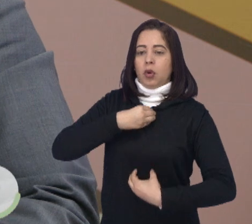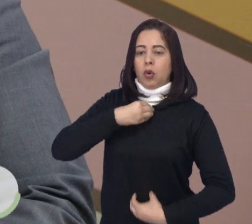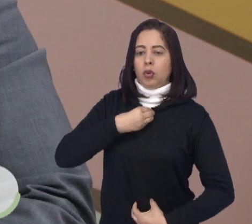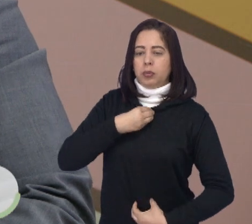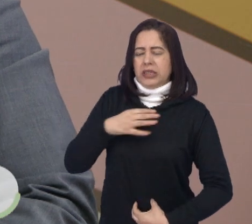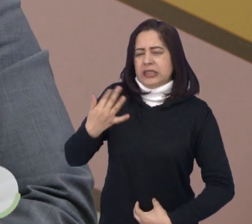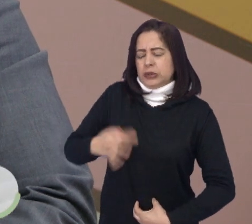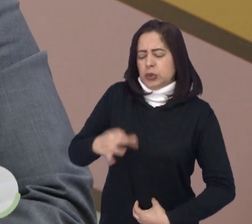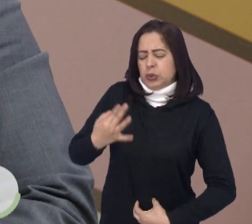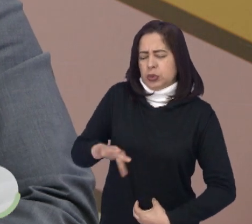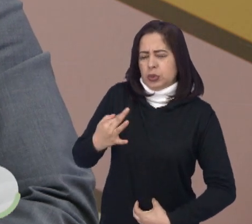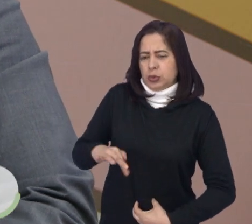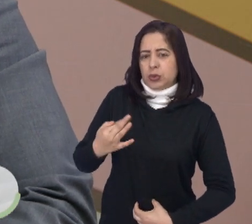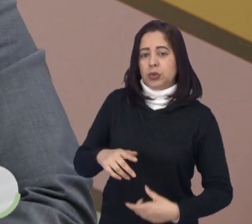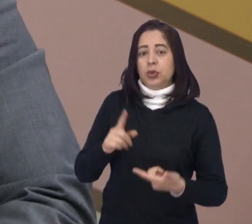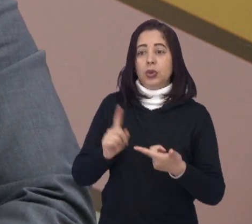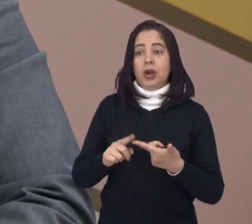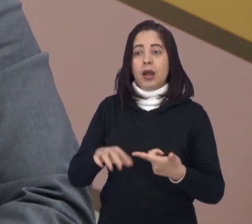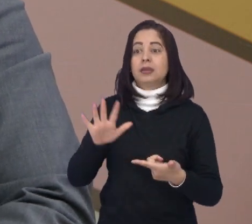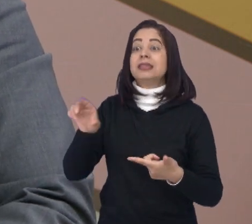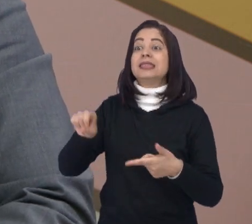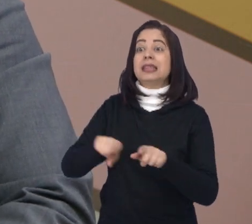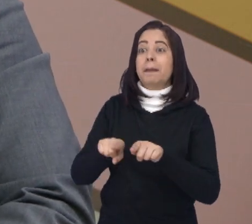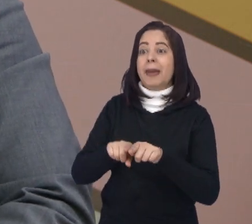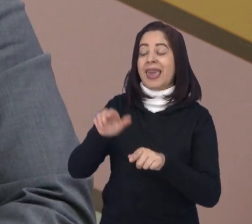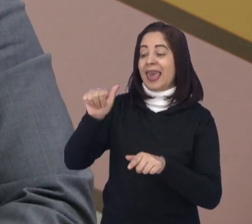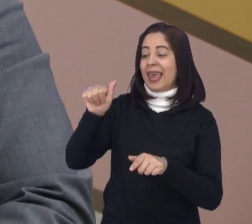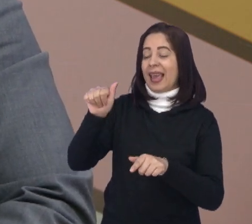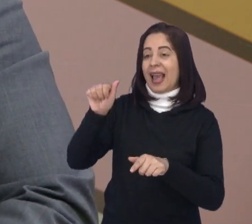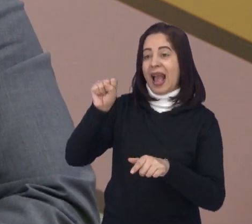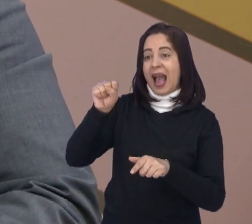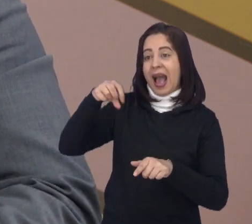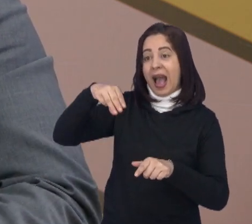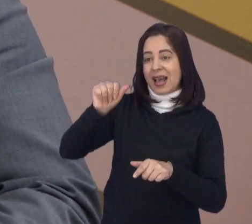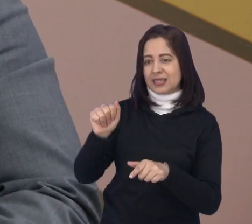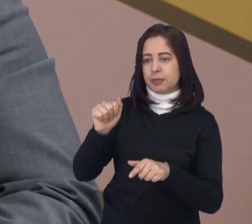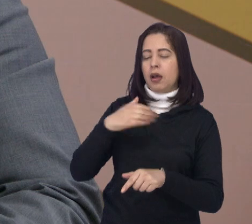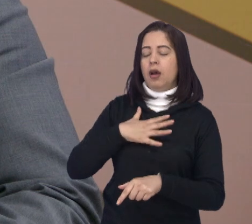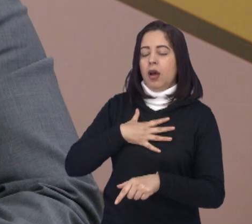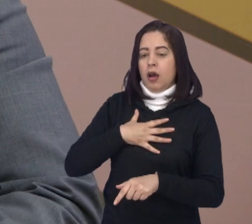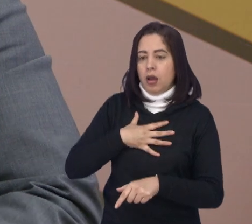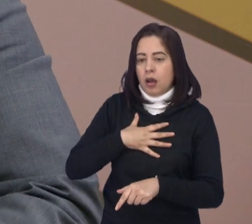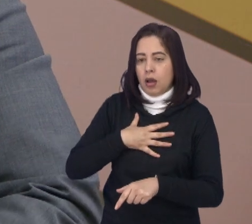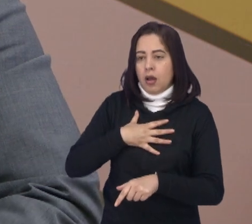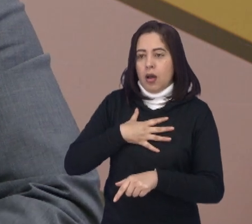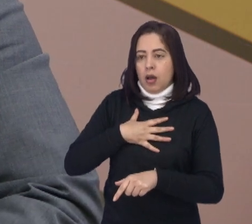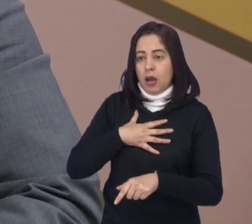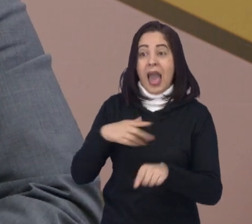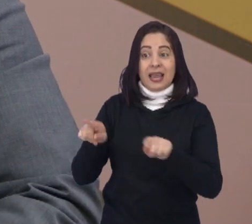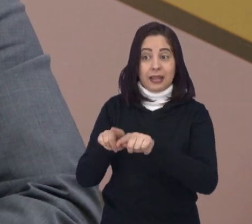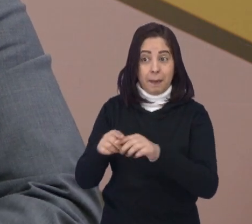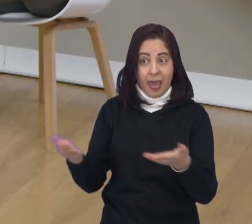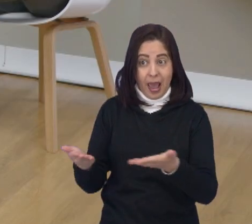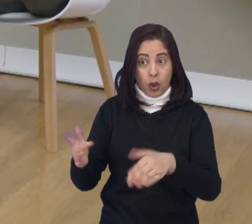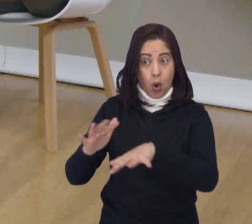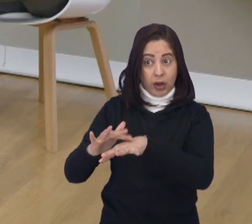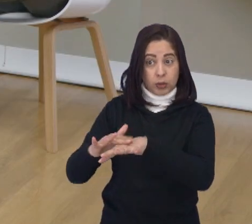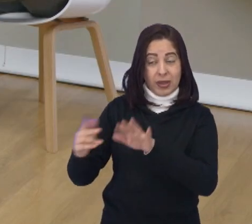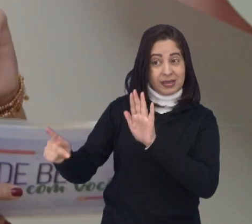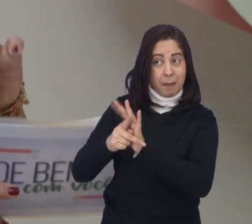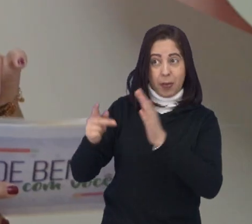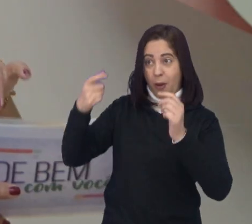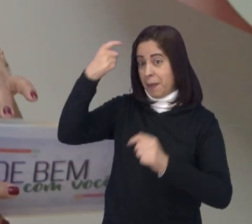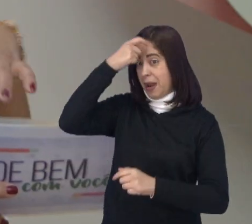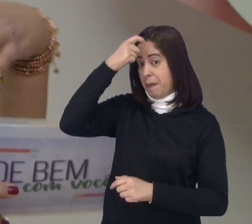Perda auditiva, como a gente falou, asmas, e agora com questões relacionadas à parte mental também. Sim, né? que inclusive